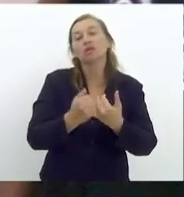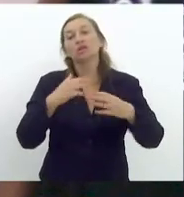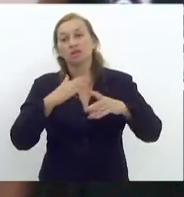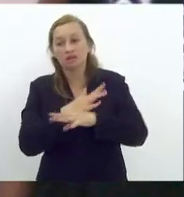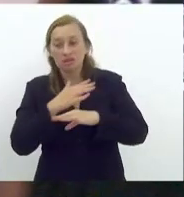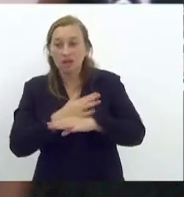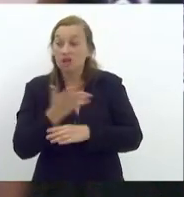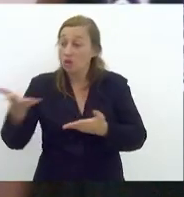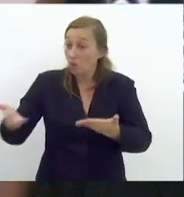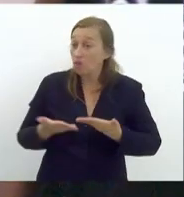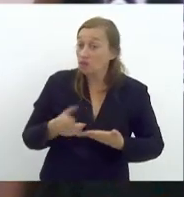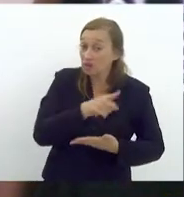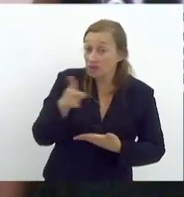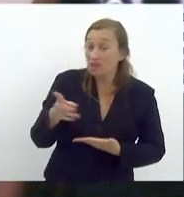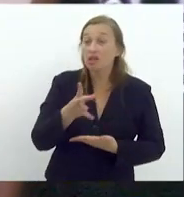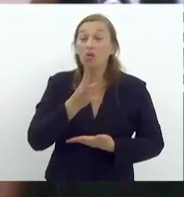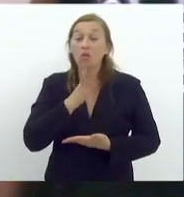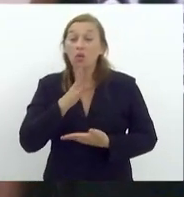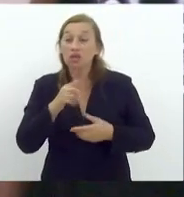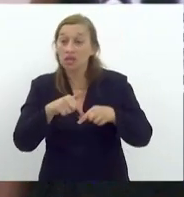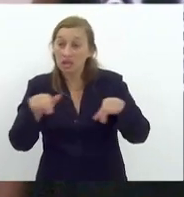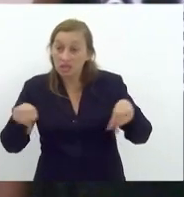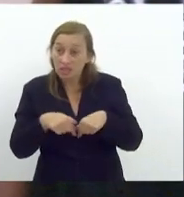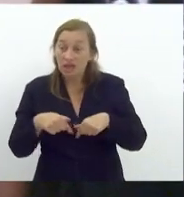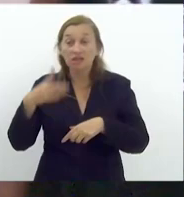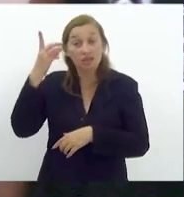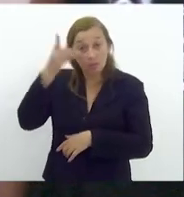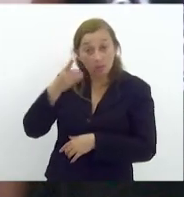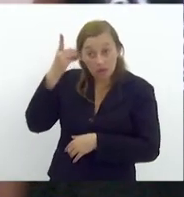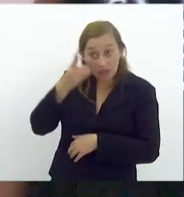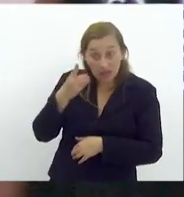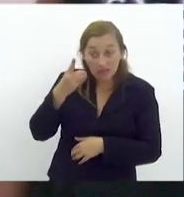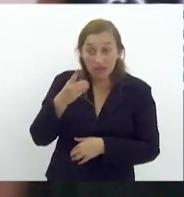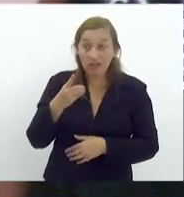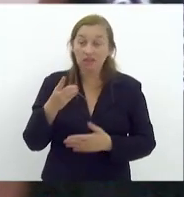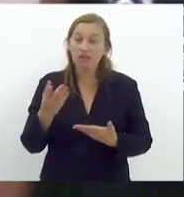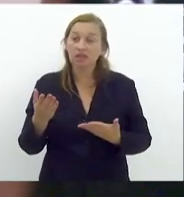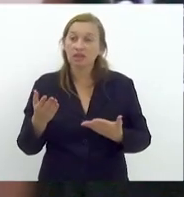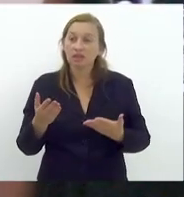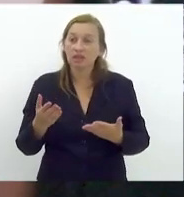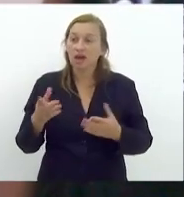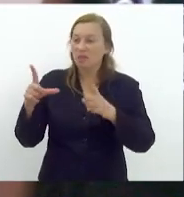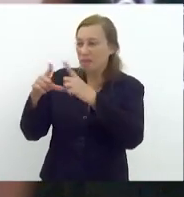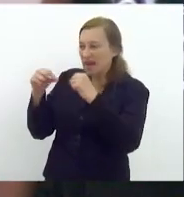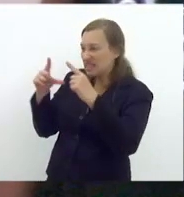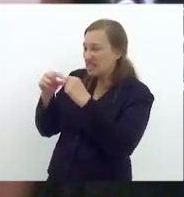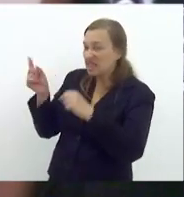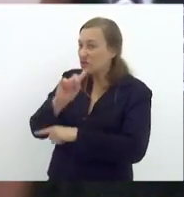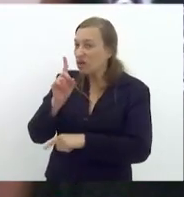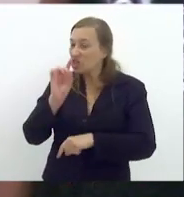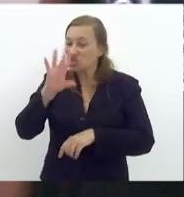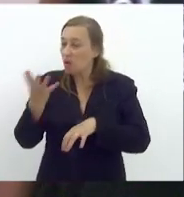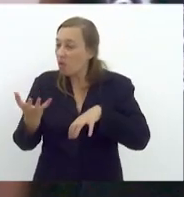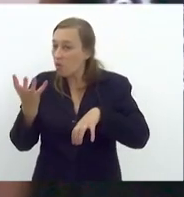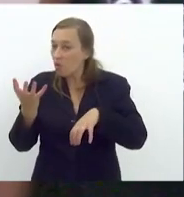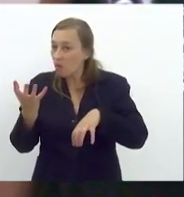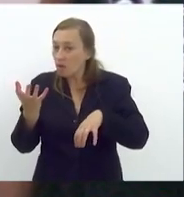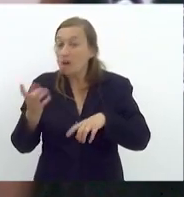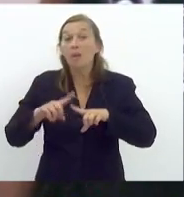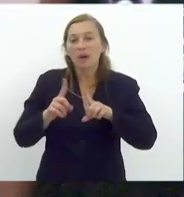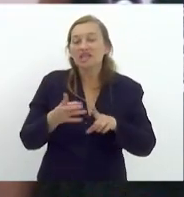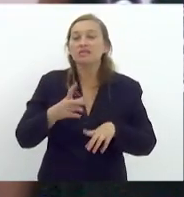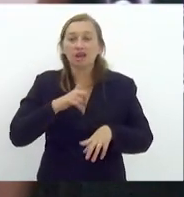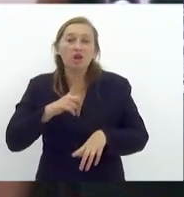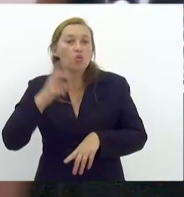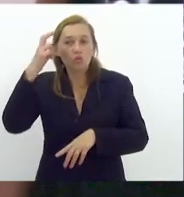convido vocês a conhecer o nosso gabinete a conhecer nossas quebradas porque Brasília não é só Explanada o Congresso Nacional tem